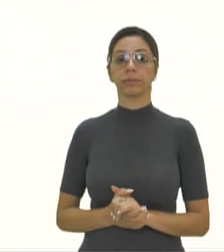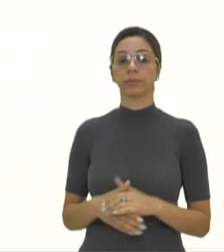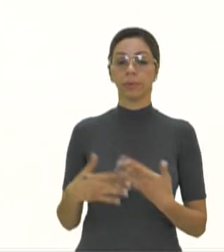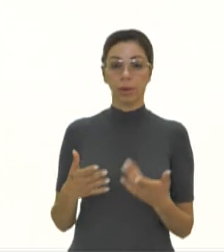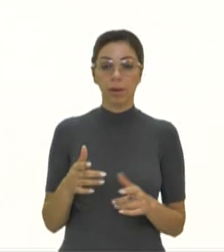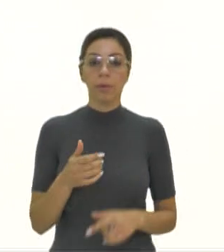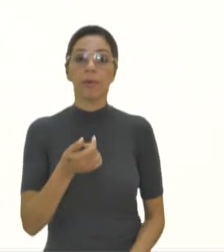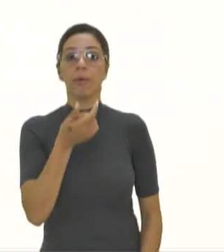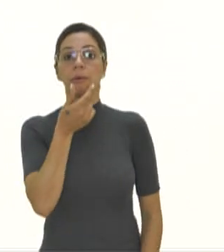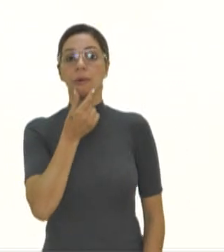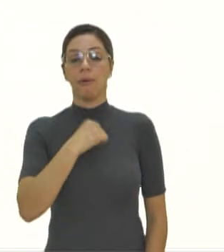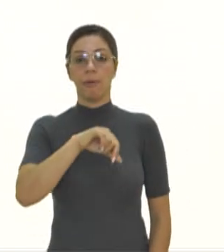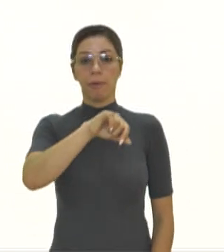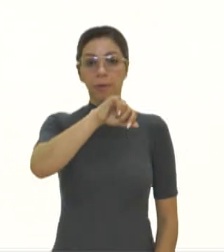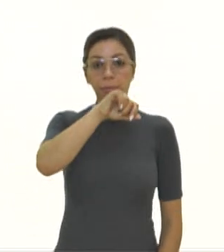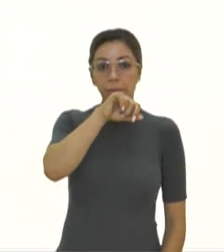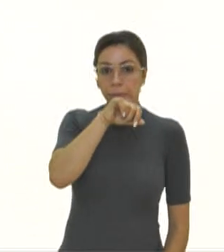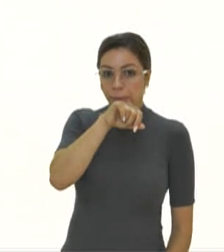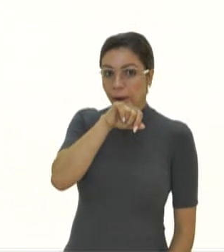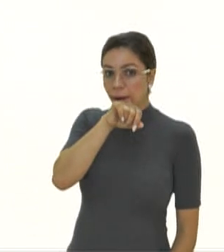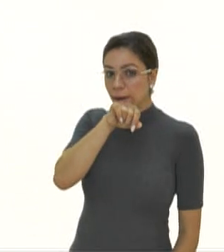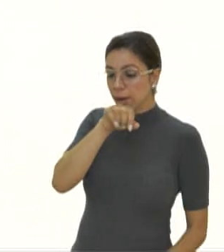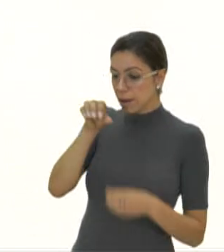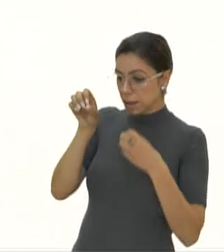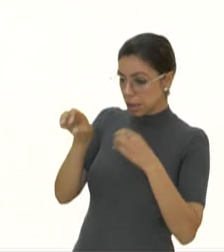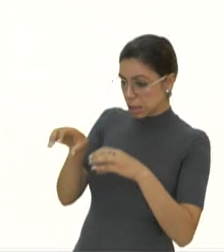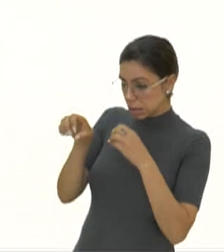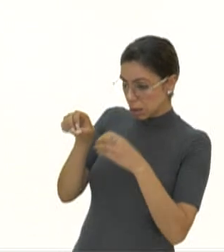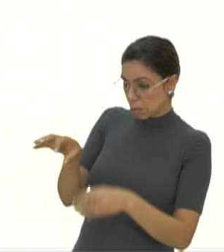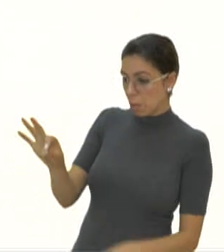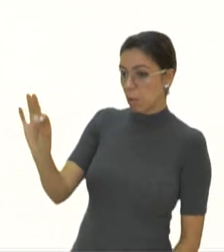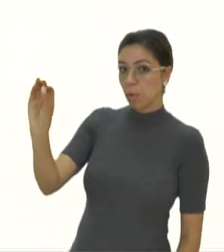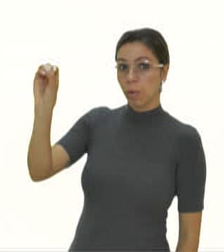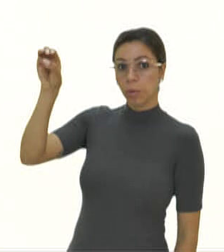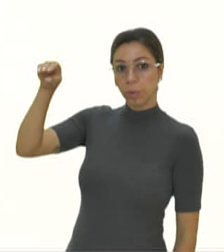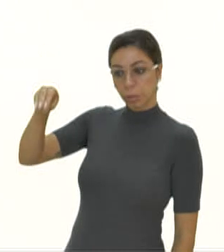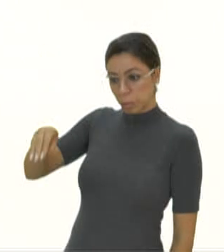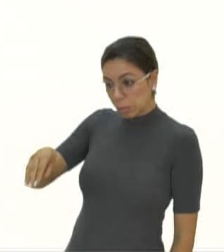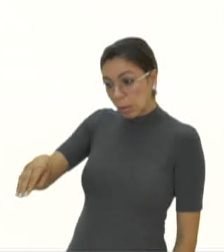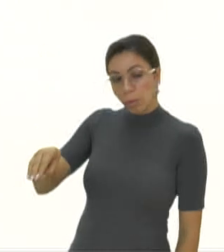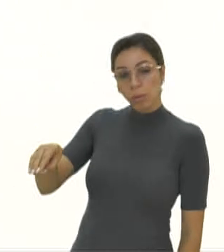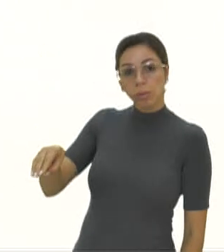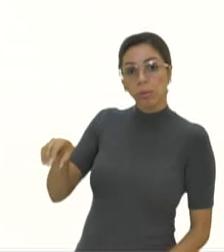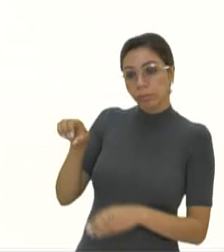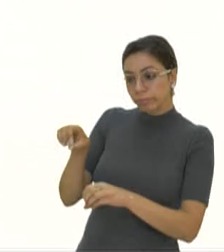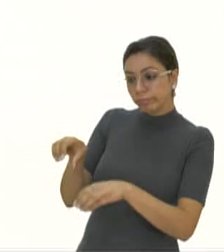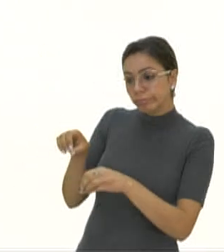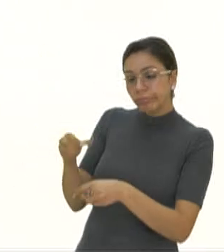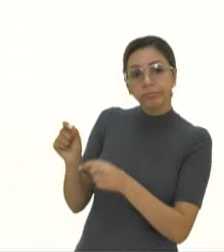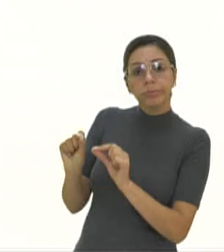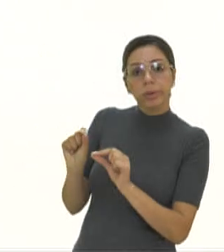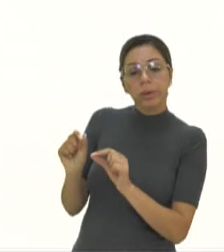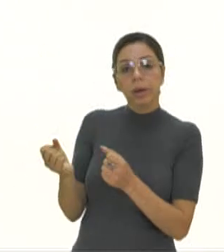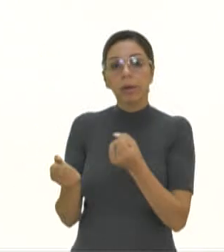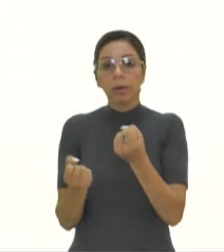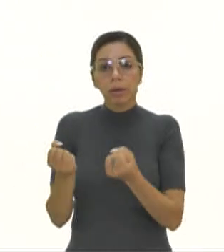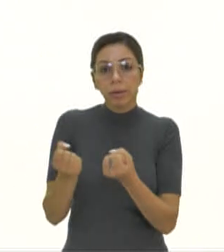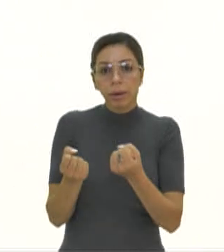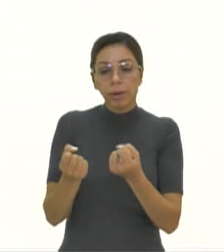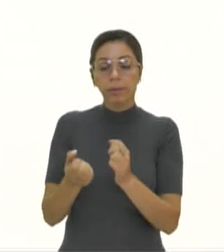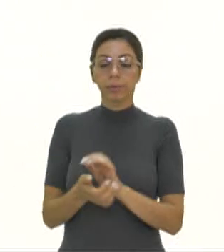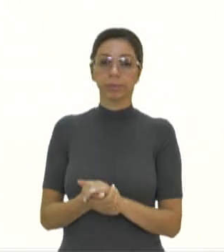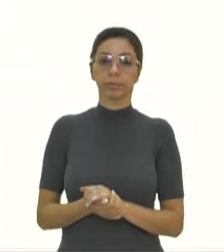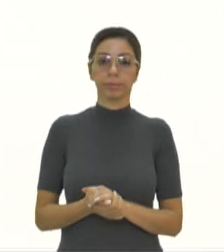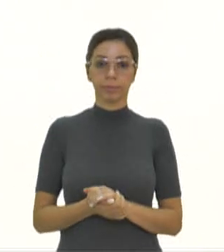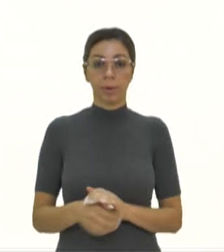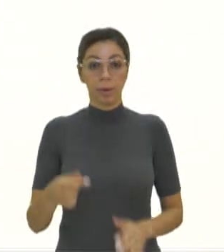Tom ensinou, o passado de teach. We needed some money, so we sold our car. Precisávamos de dinheiro,